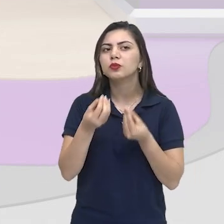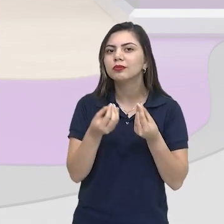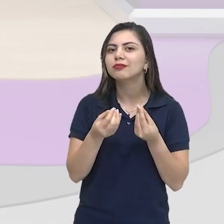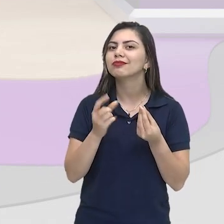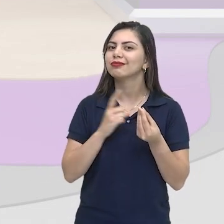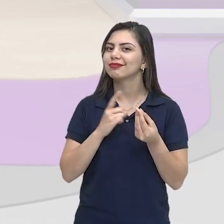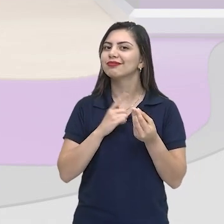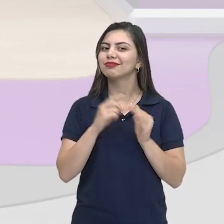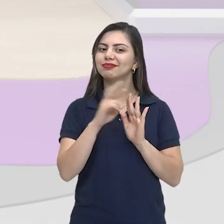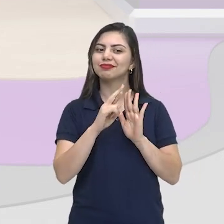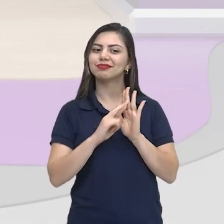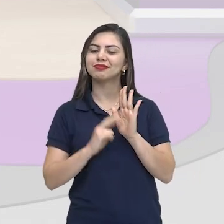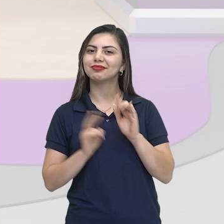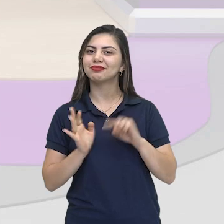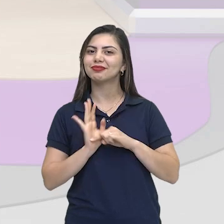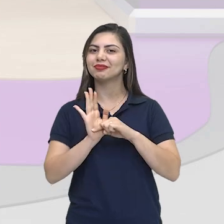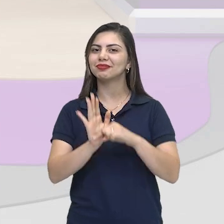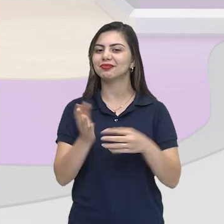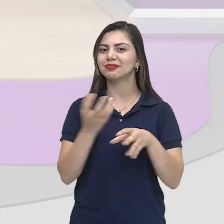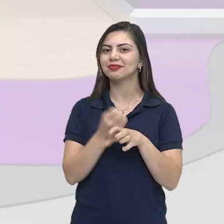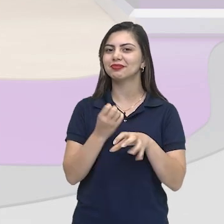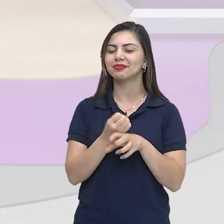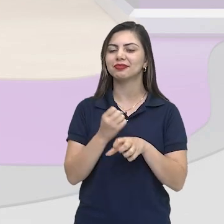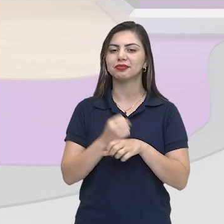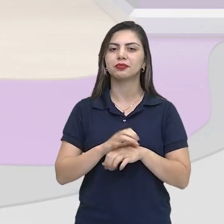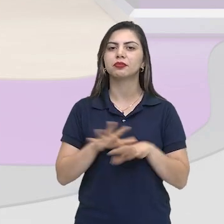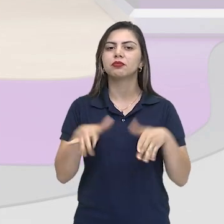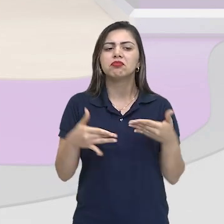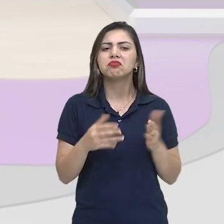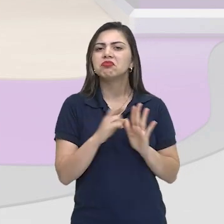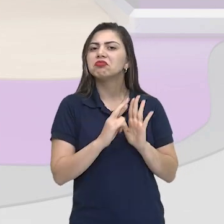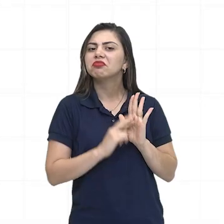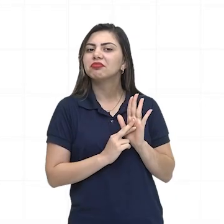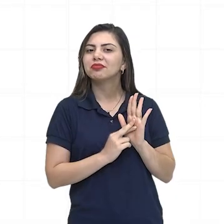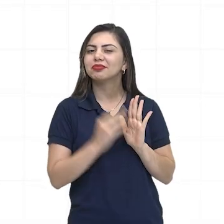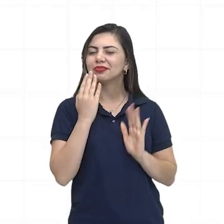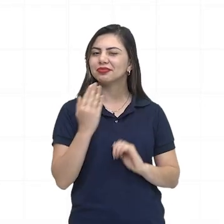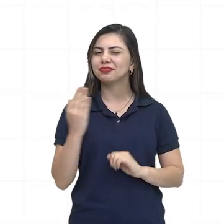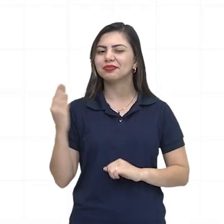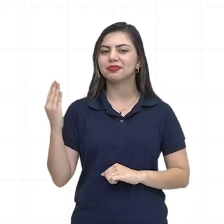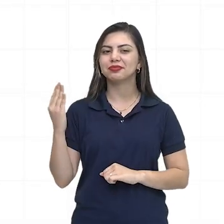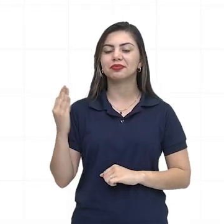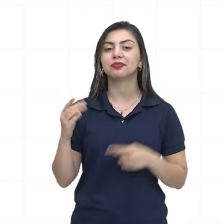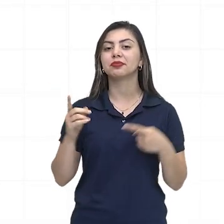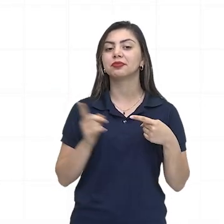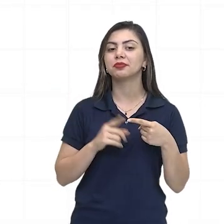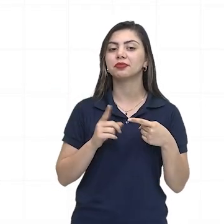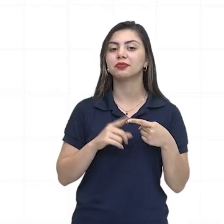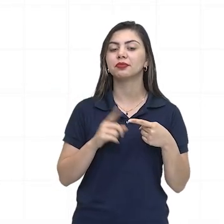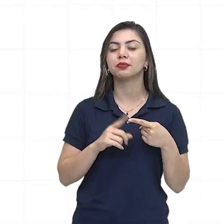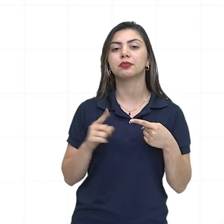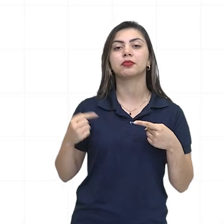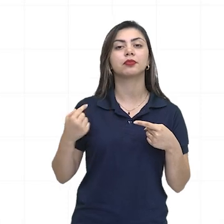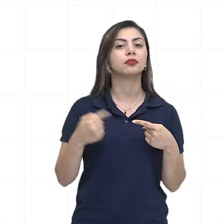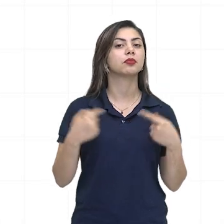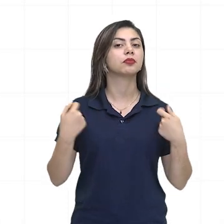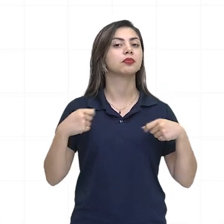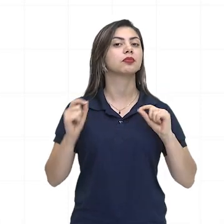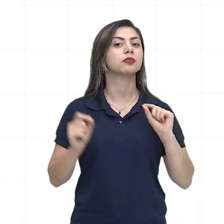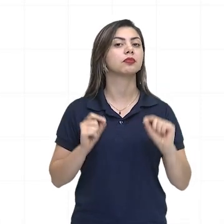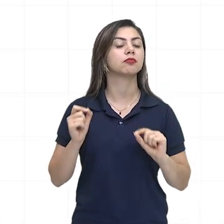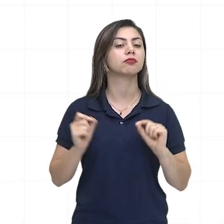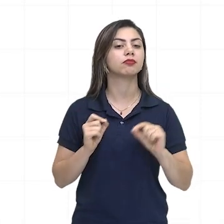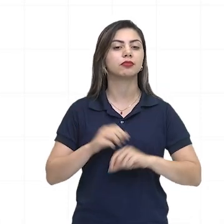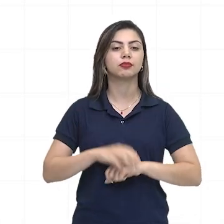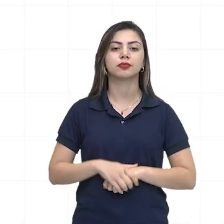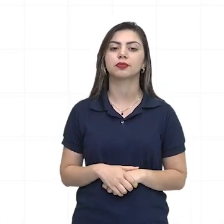para facilitar o nosso cálculo. Vejam com a gente quais são essas regras. Primeiro, o que a gente precisa fazer?